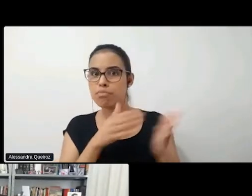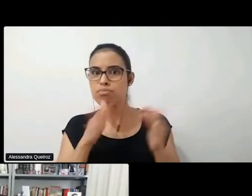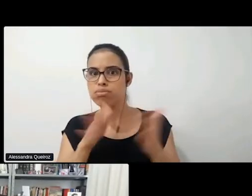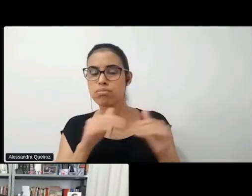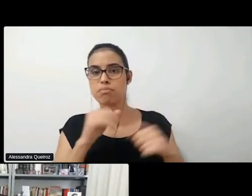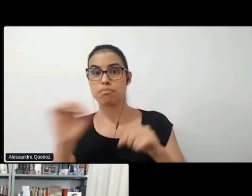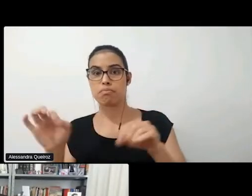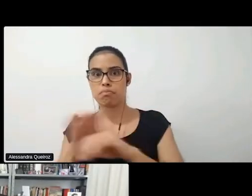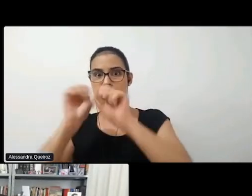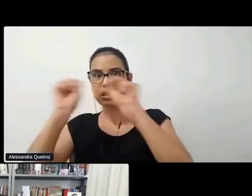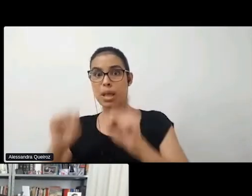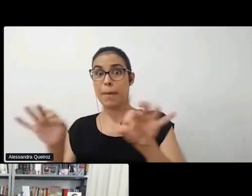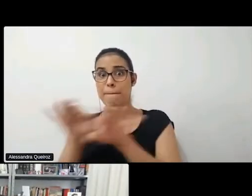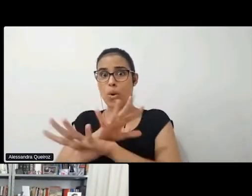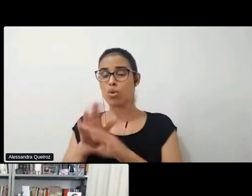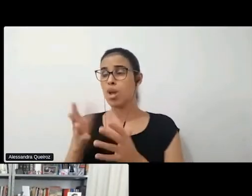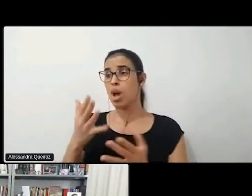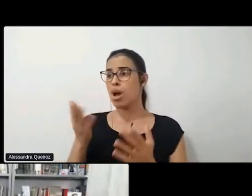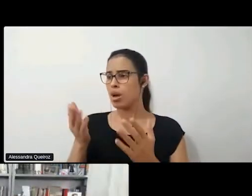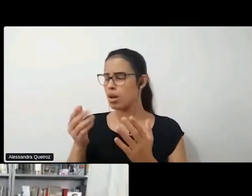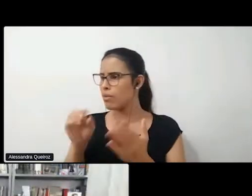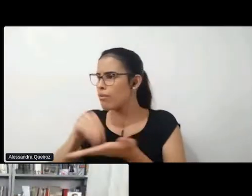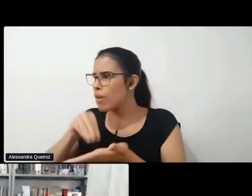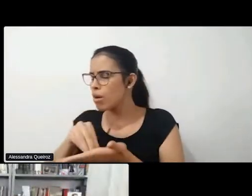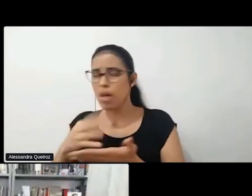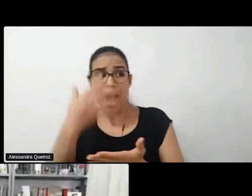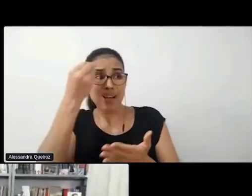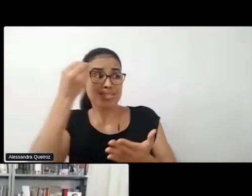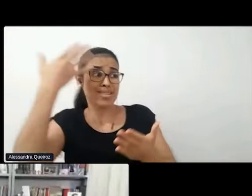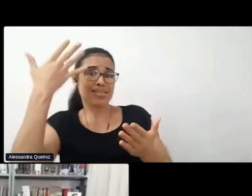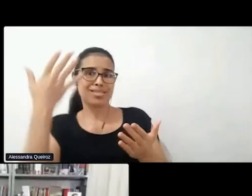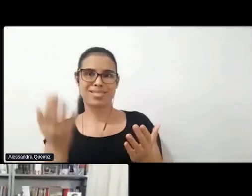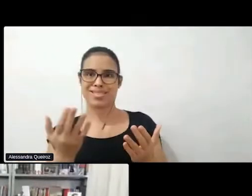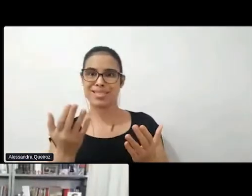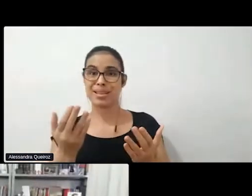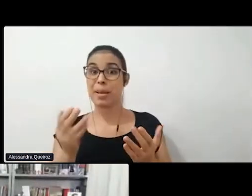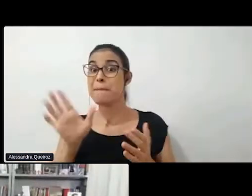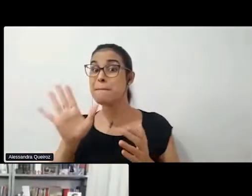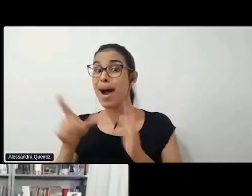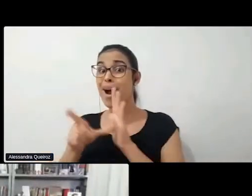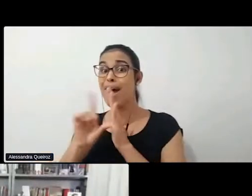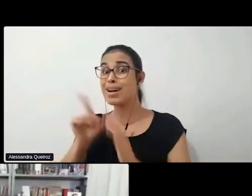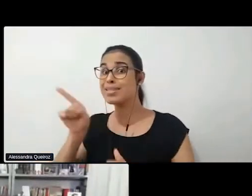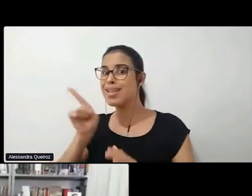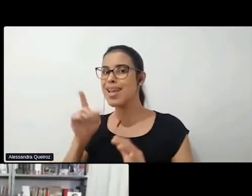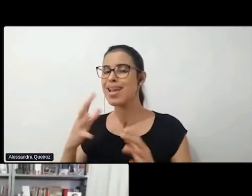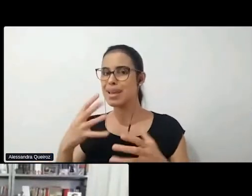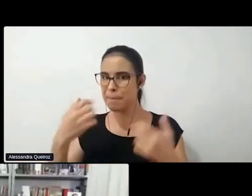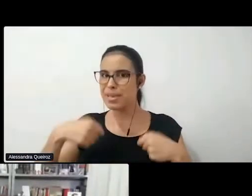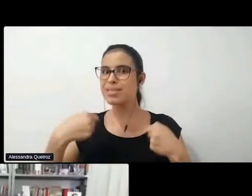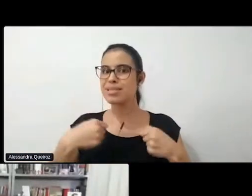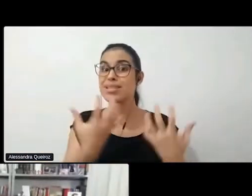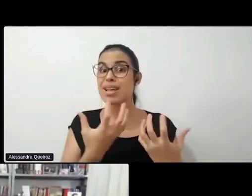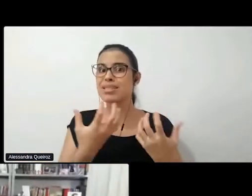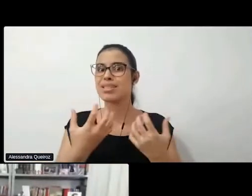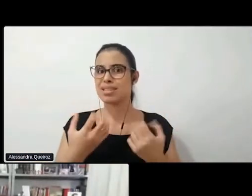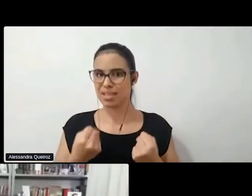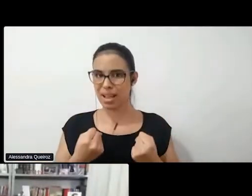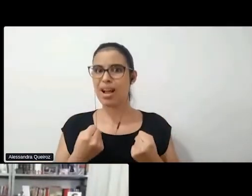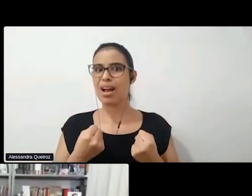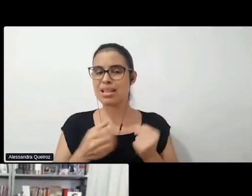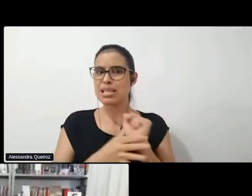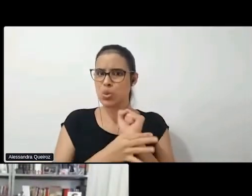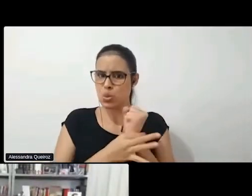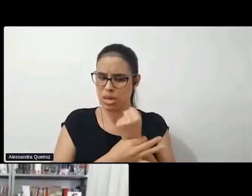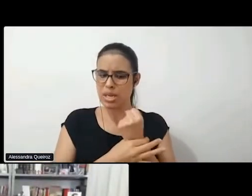acontecem. Mas será que se ele não tivesse comprometido com o assunto desde o começo, será que não poderia minimizar esses erros e assim